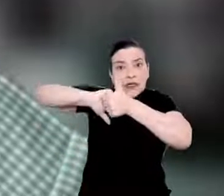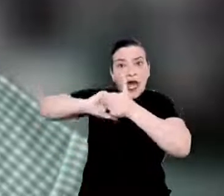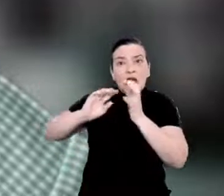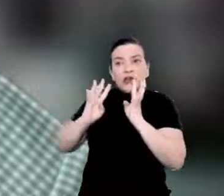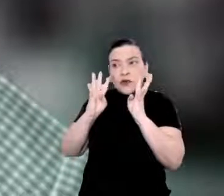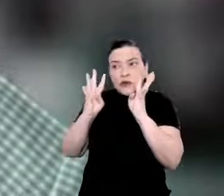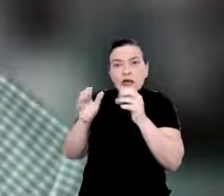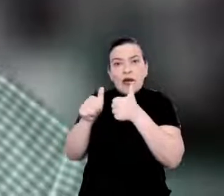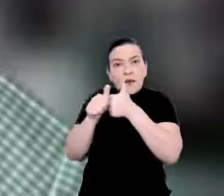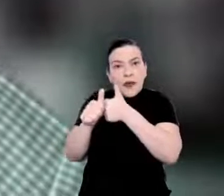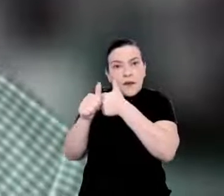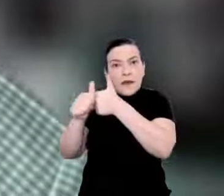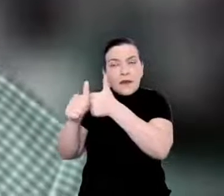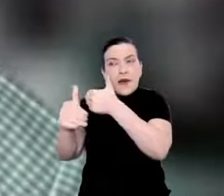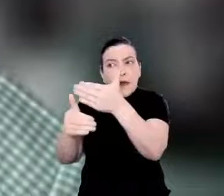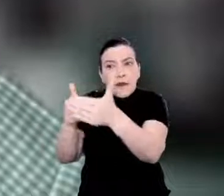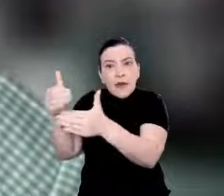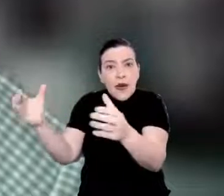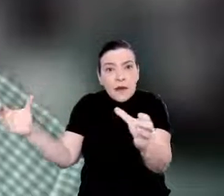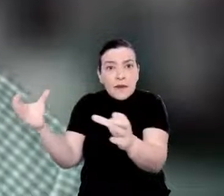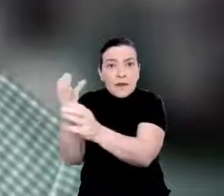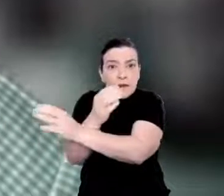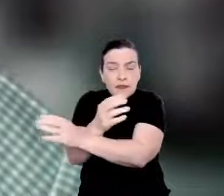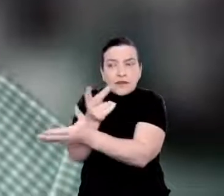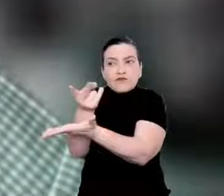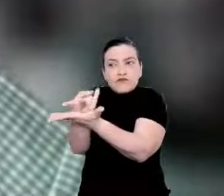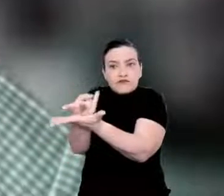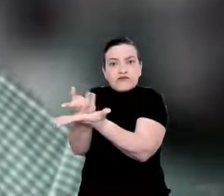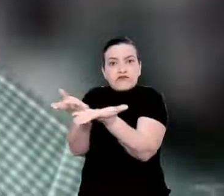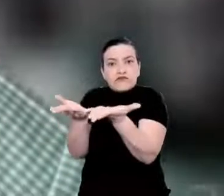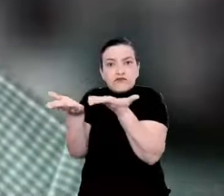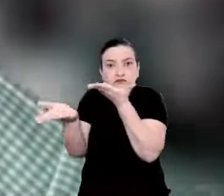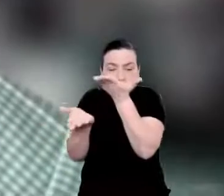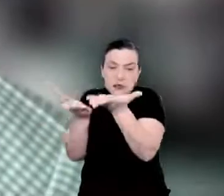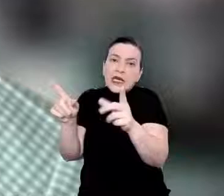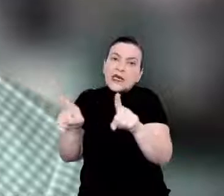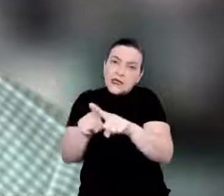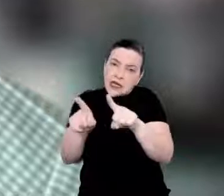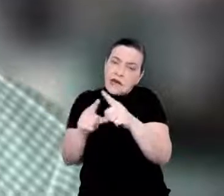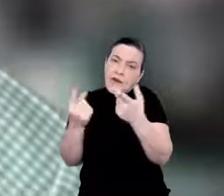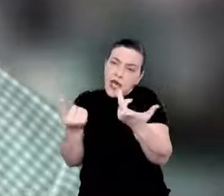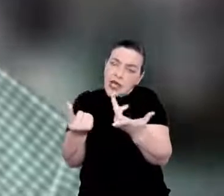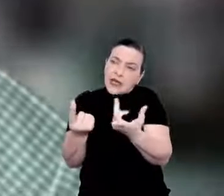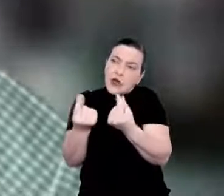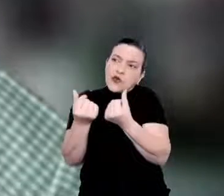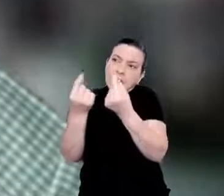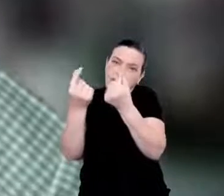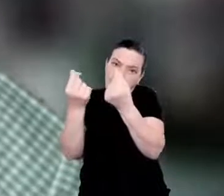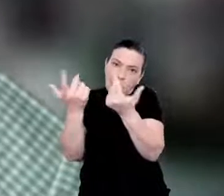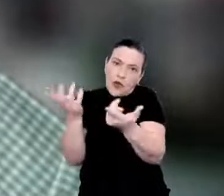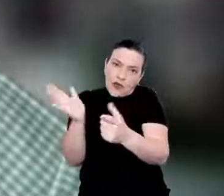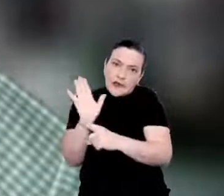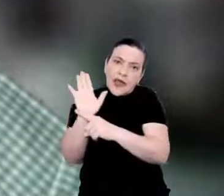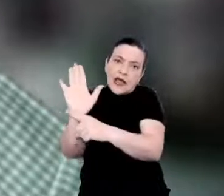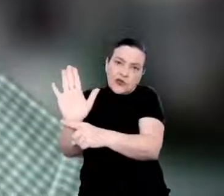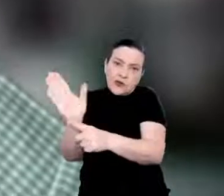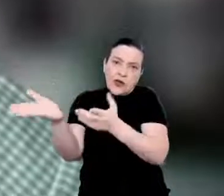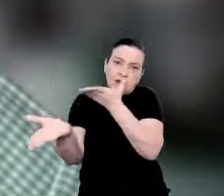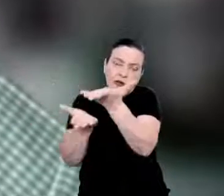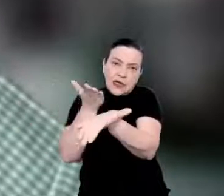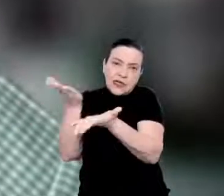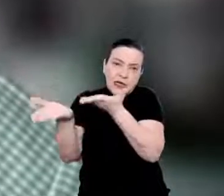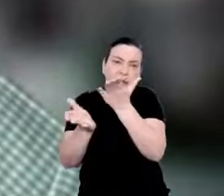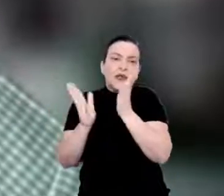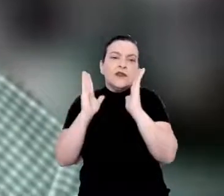desfechos relevantes do paciente, e no denominador, os gastos para entregar esse resultado, a partir da premissa que tudo foi bem indicado,